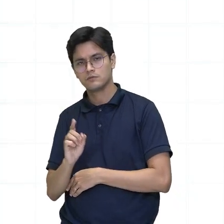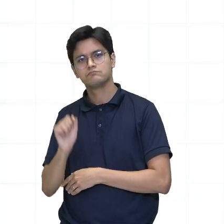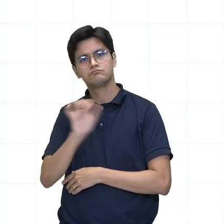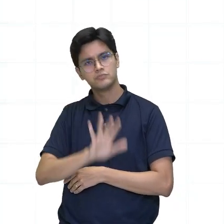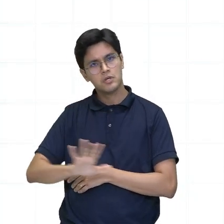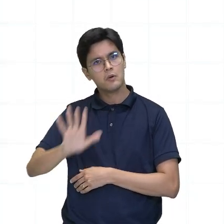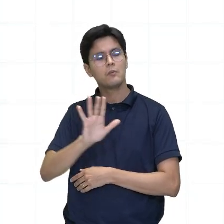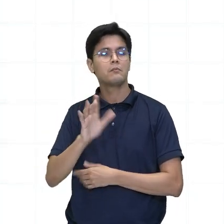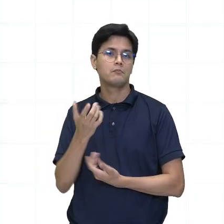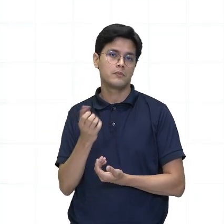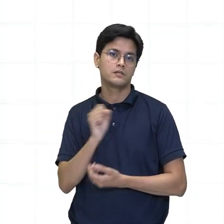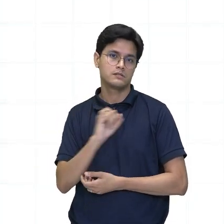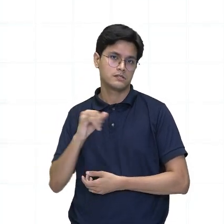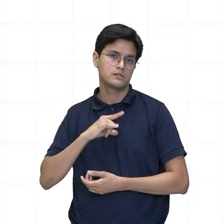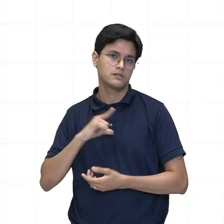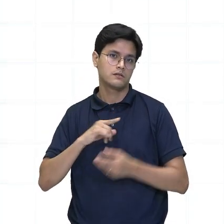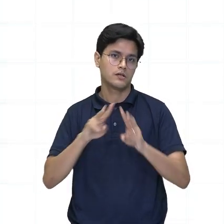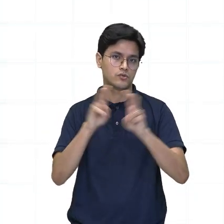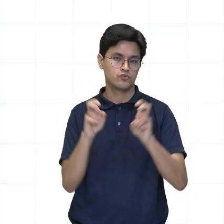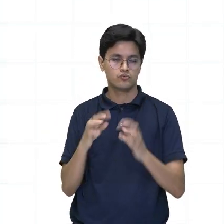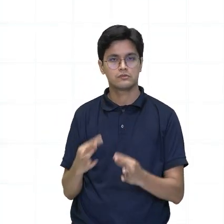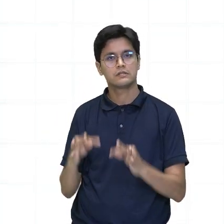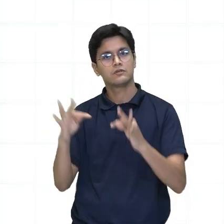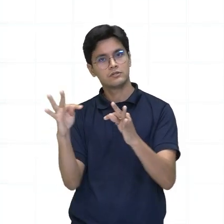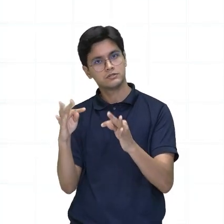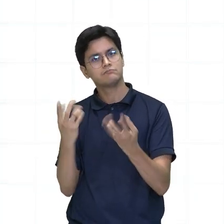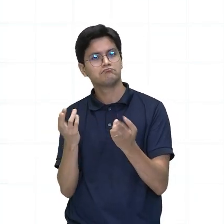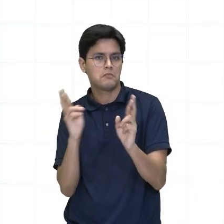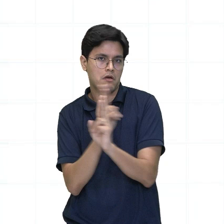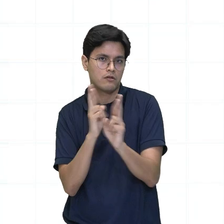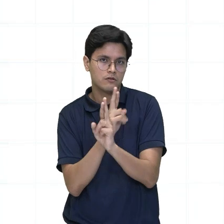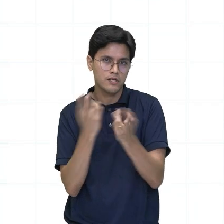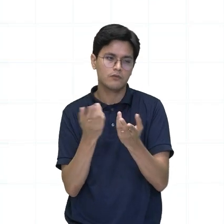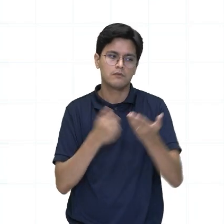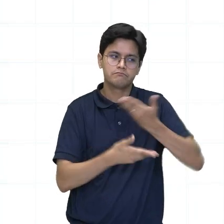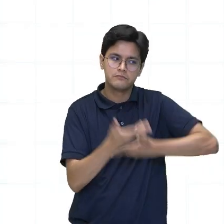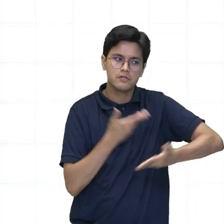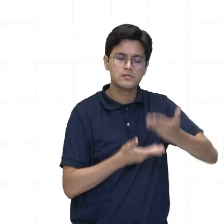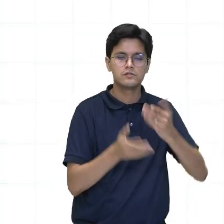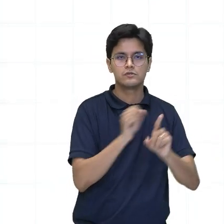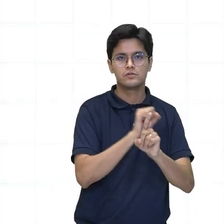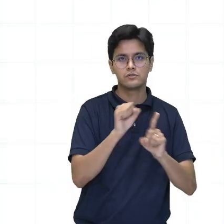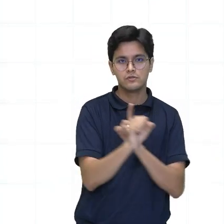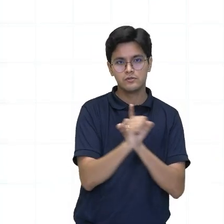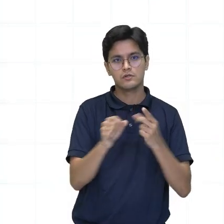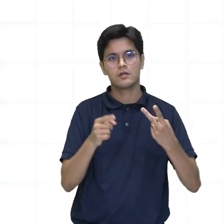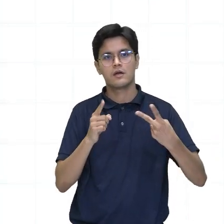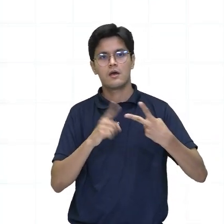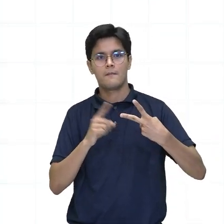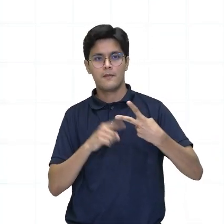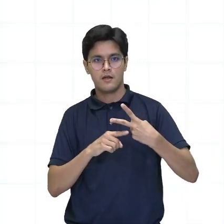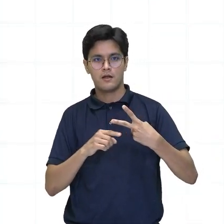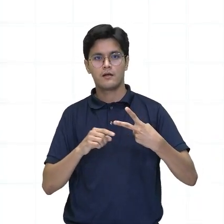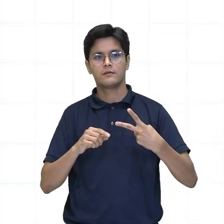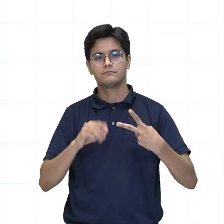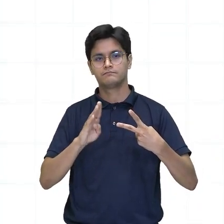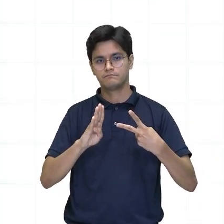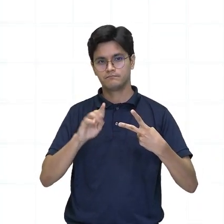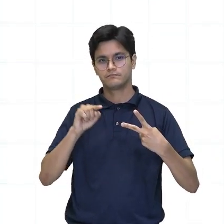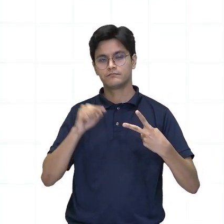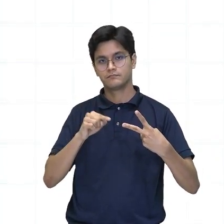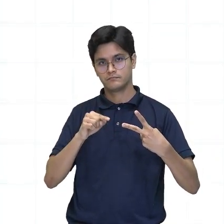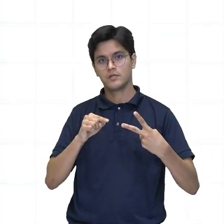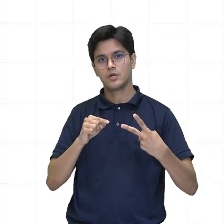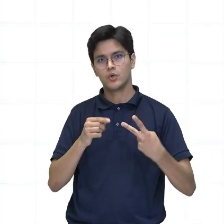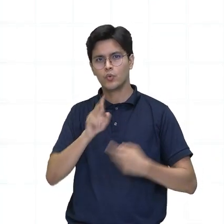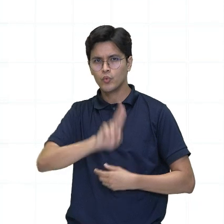Então, eu eliminaria a letra A, tá? O uso excessivo de telas causa afastamento entre as pessoas. Estudos apontam que